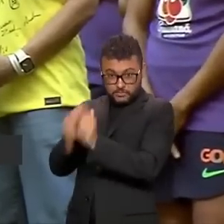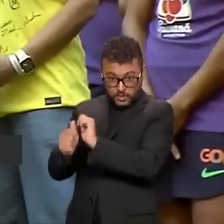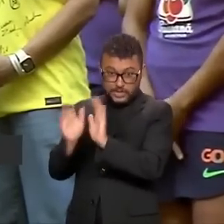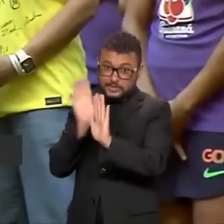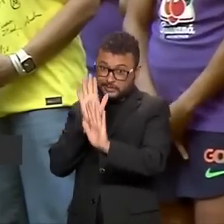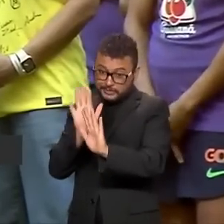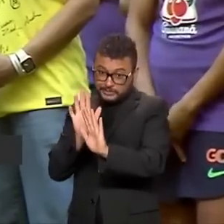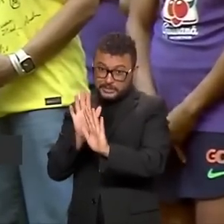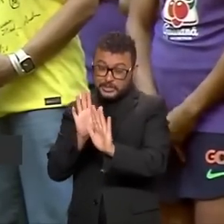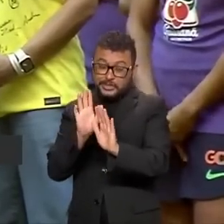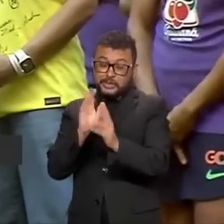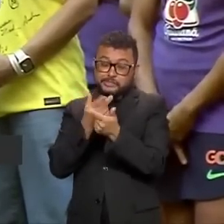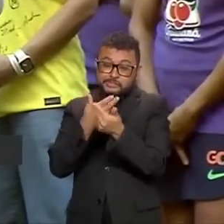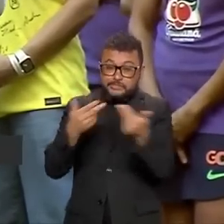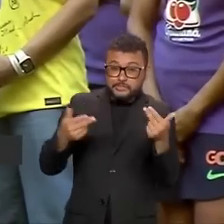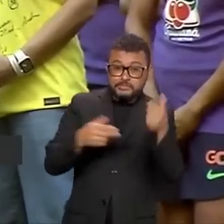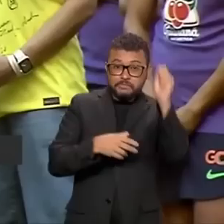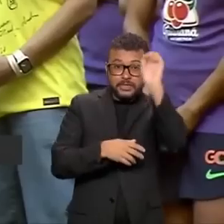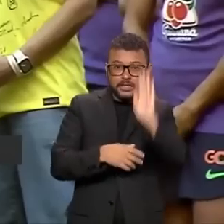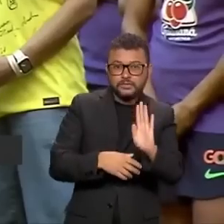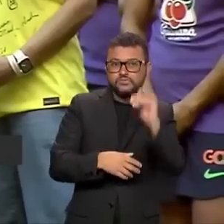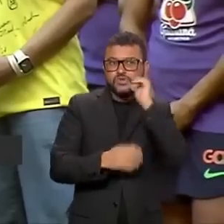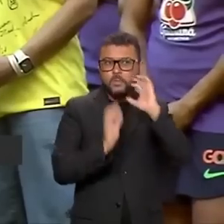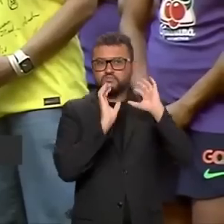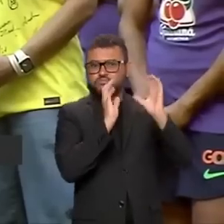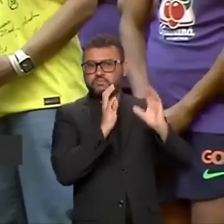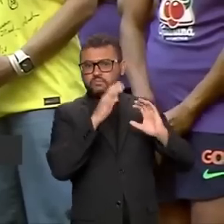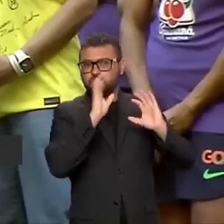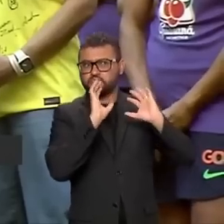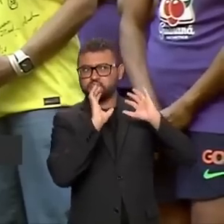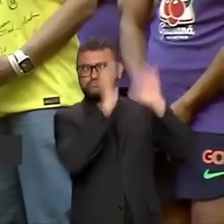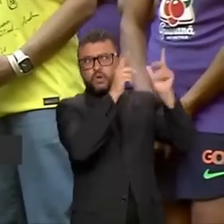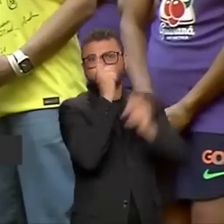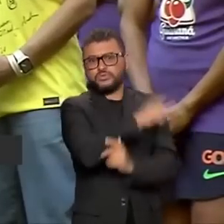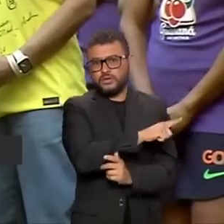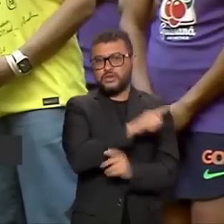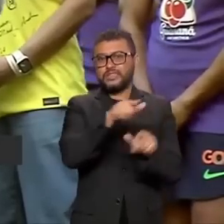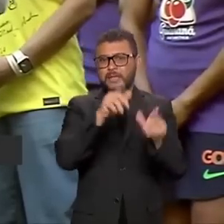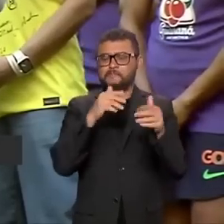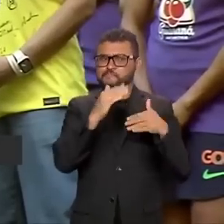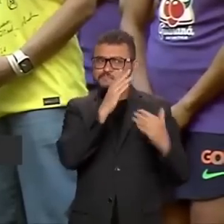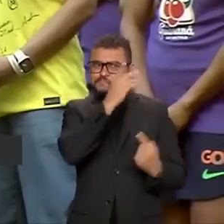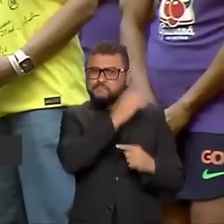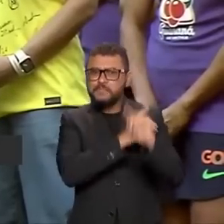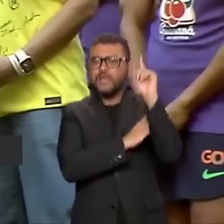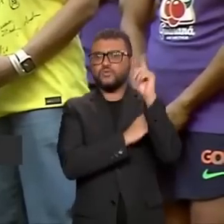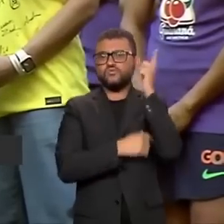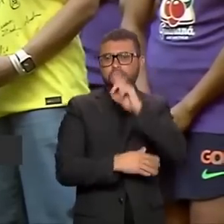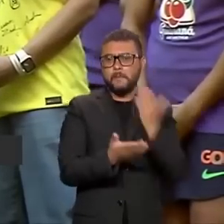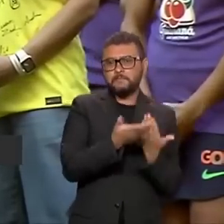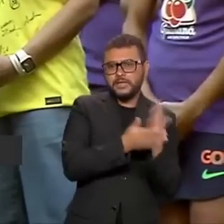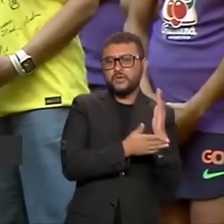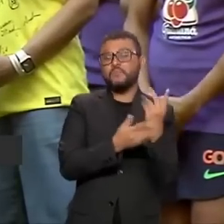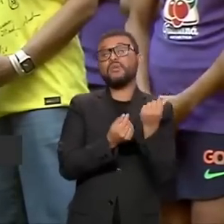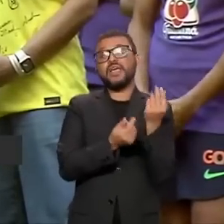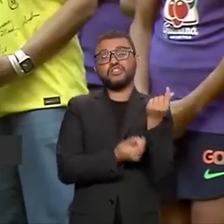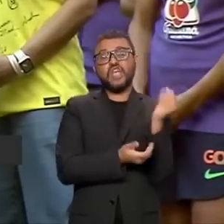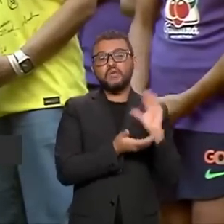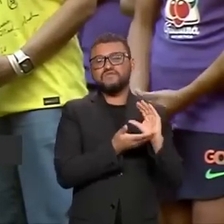brasileiros, aquele em que a gente teve uma ascensão exuberante. Por quê? Porque houve